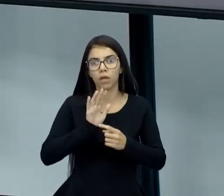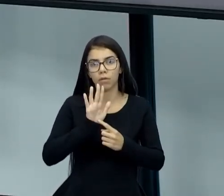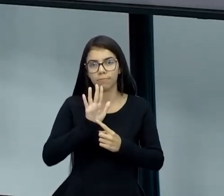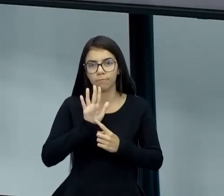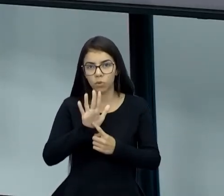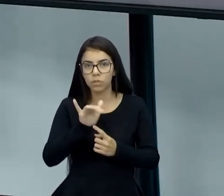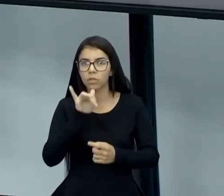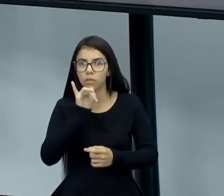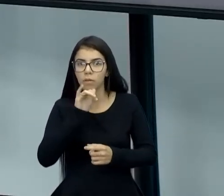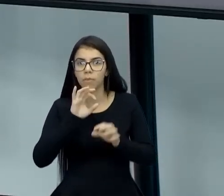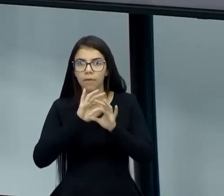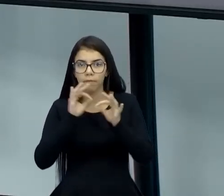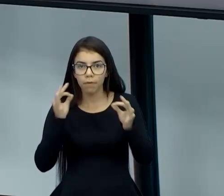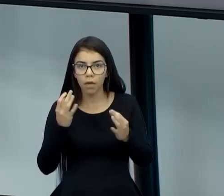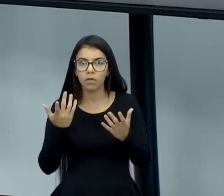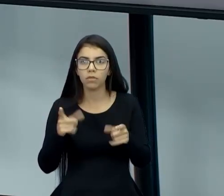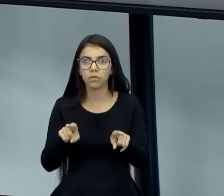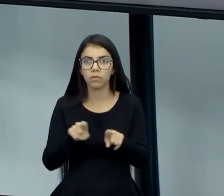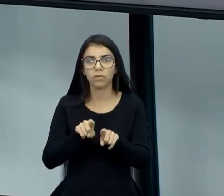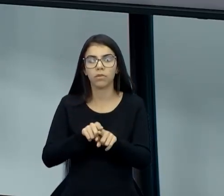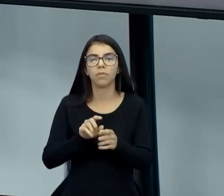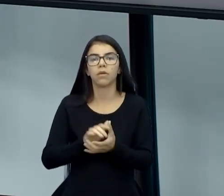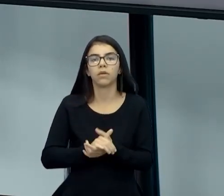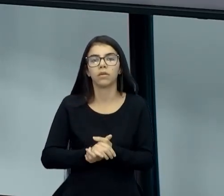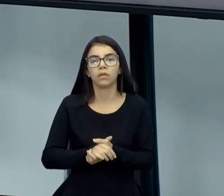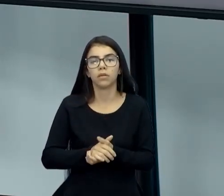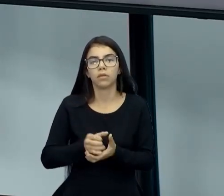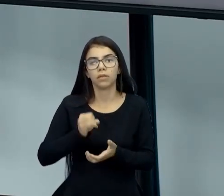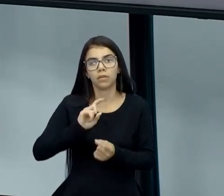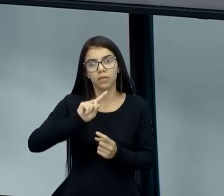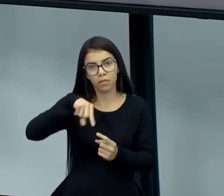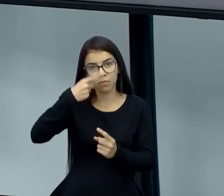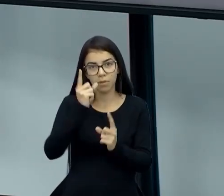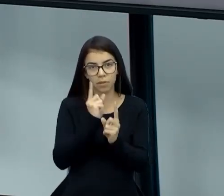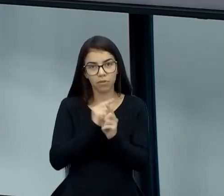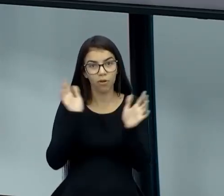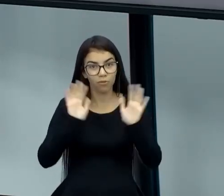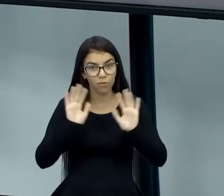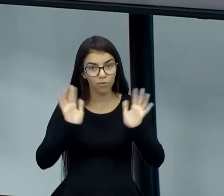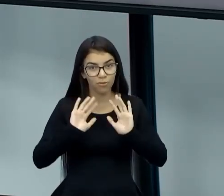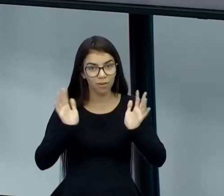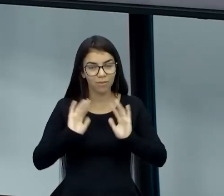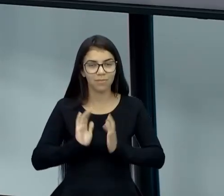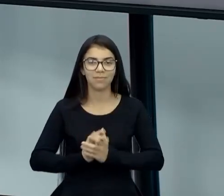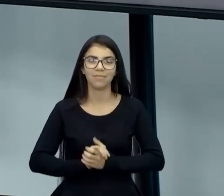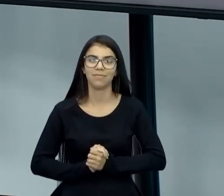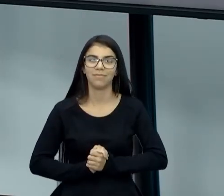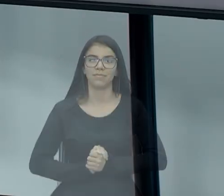simples, tá ok? Caso contrário, se cuidem e até a próxima. Tchau, tchau.